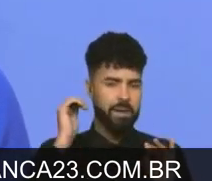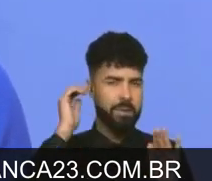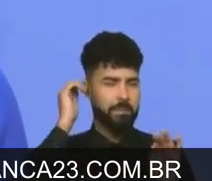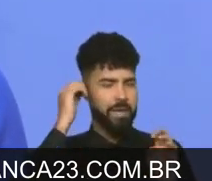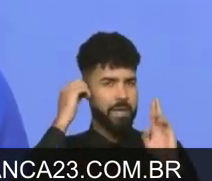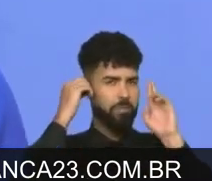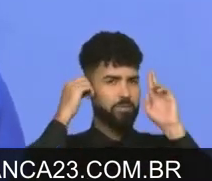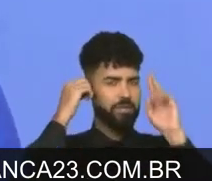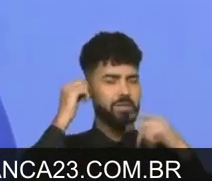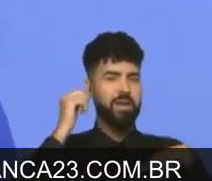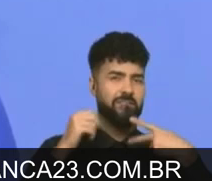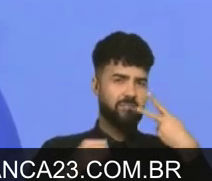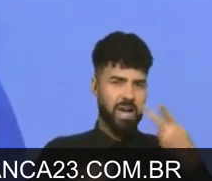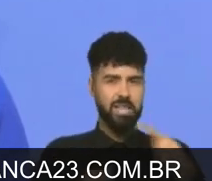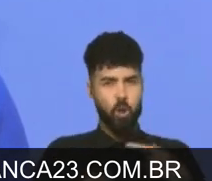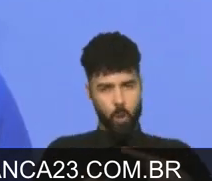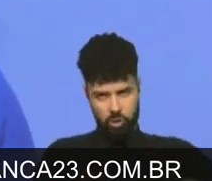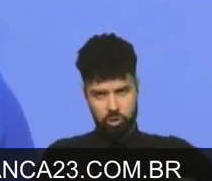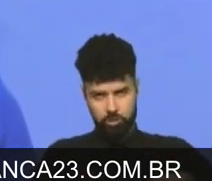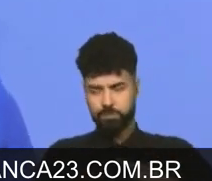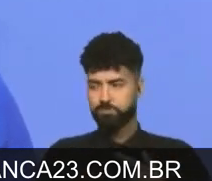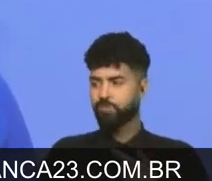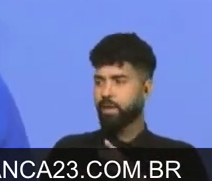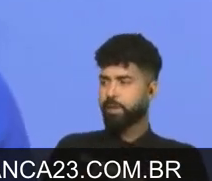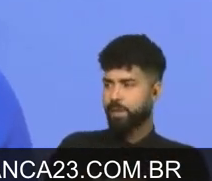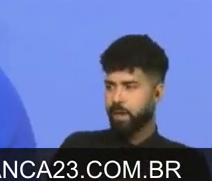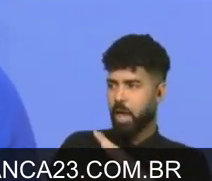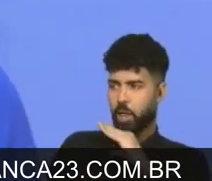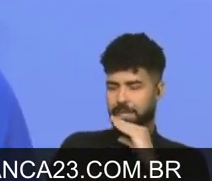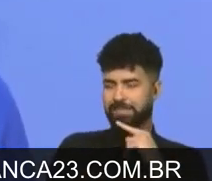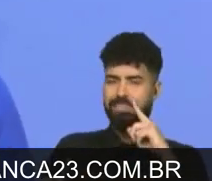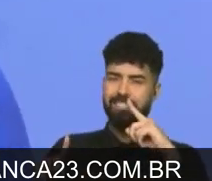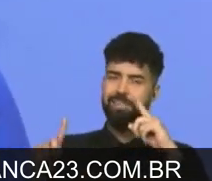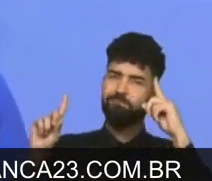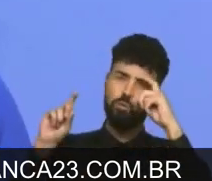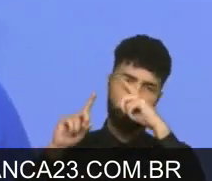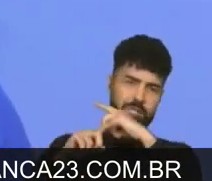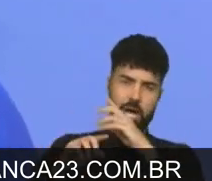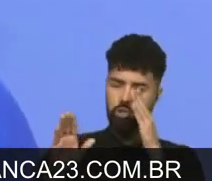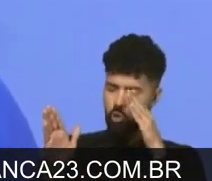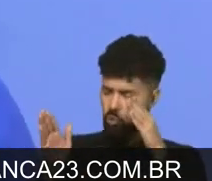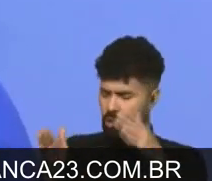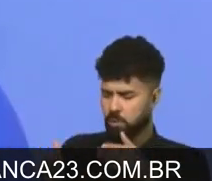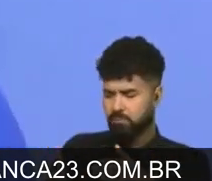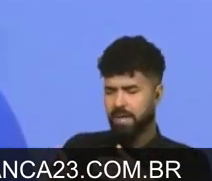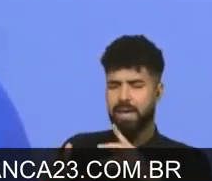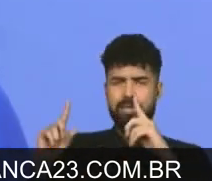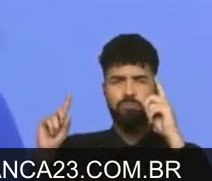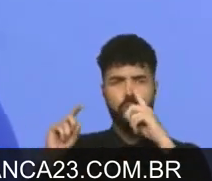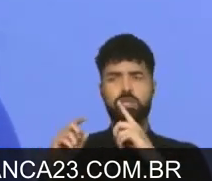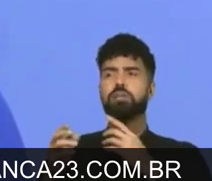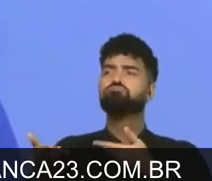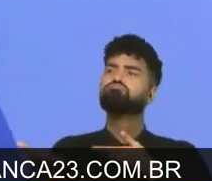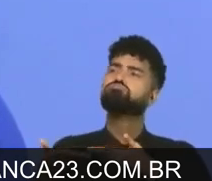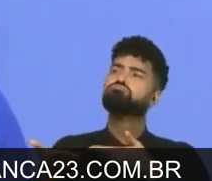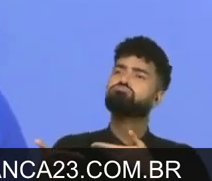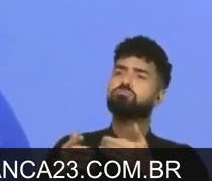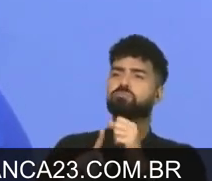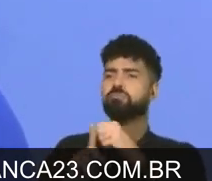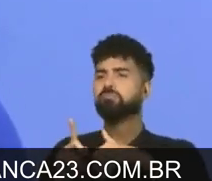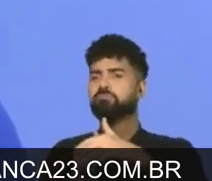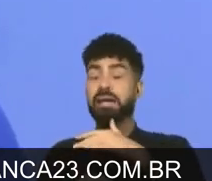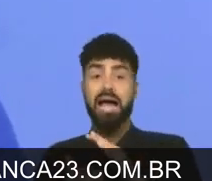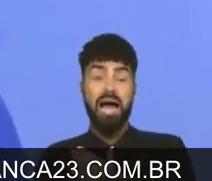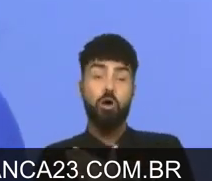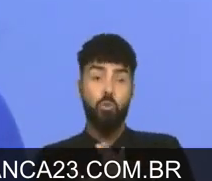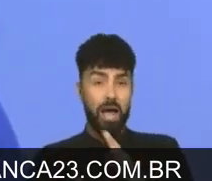essa criança, esse adolescente, ele está com dificuldade de se concentrar, ele está com dificuldade de interação social. Alguns começam já,